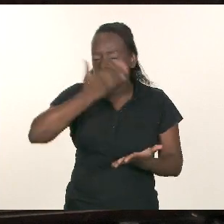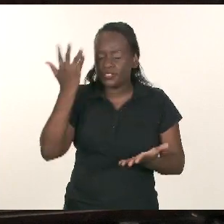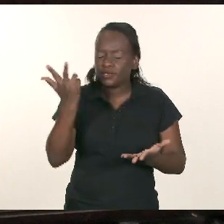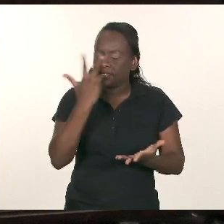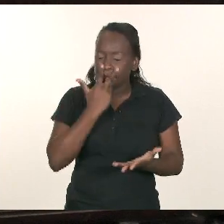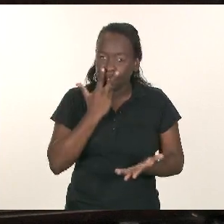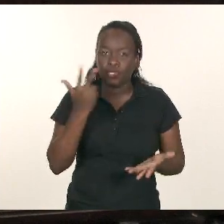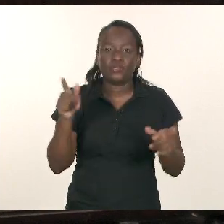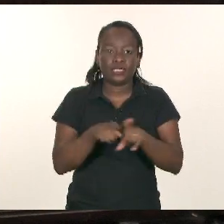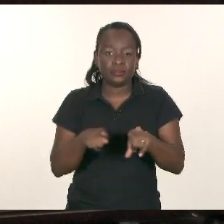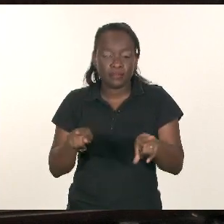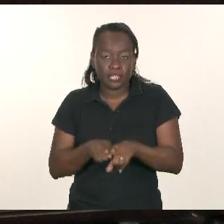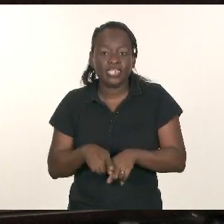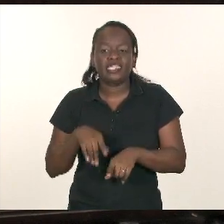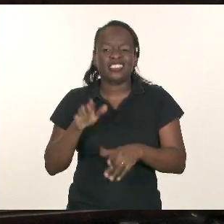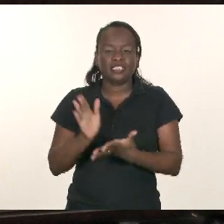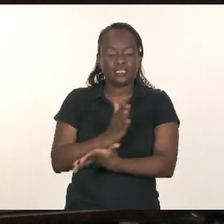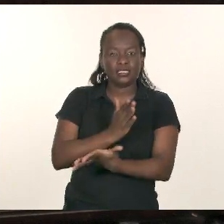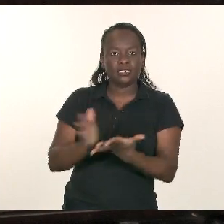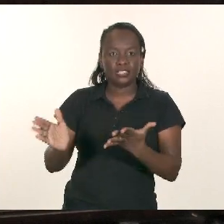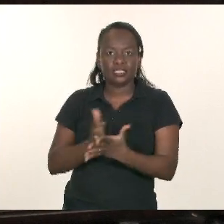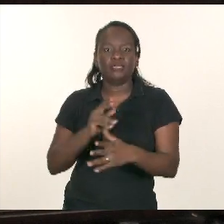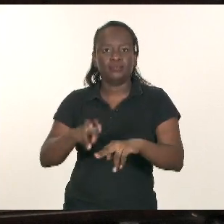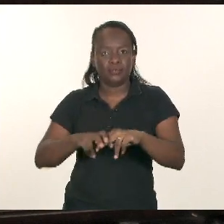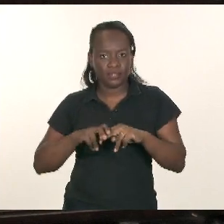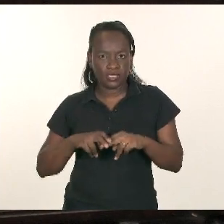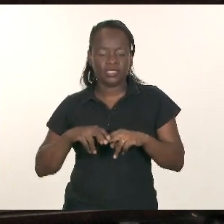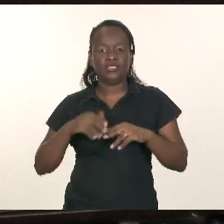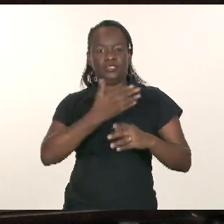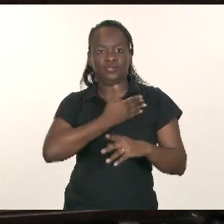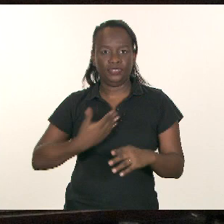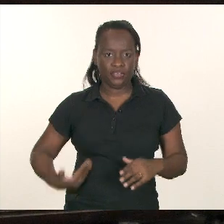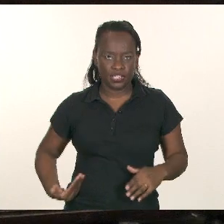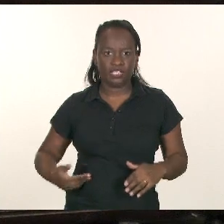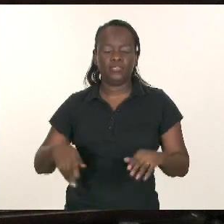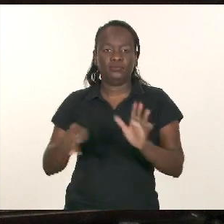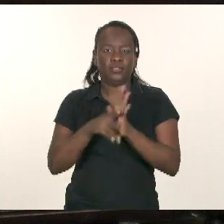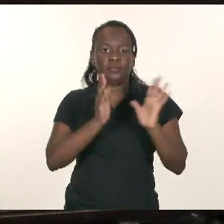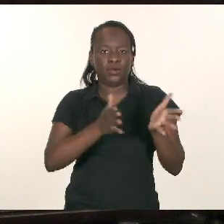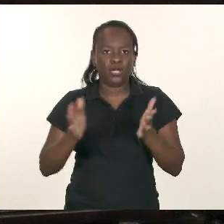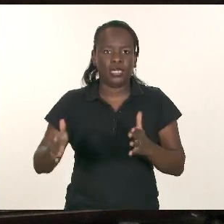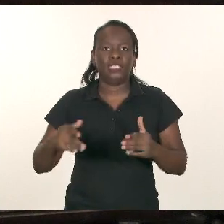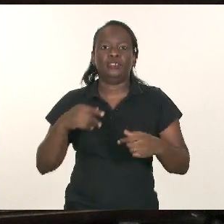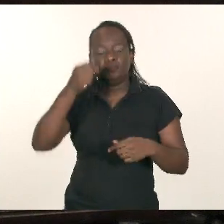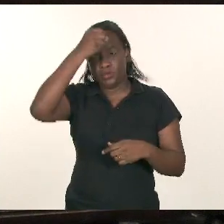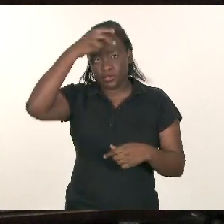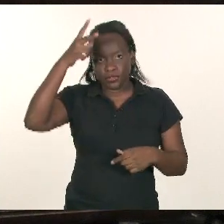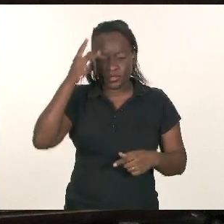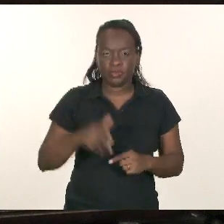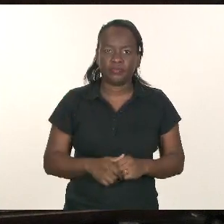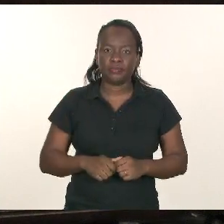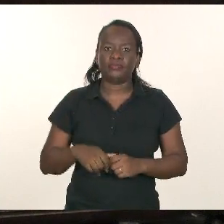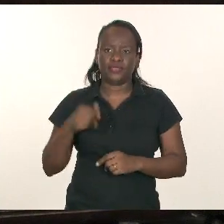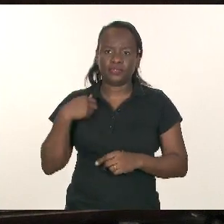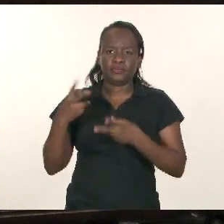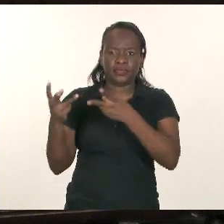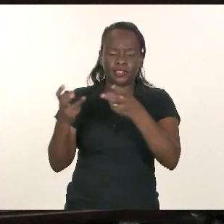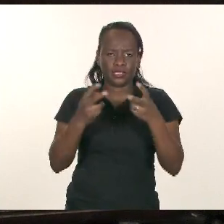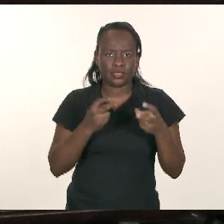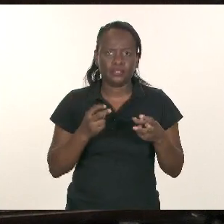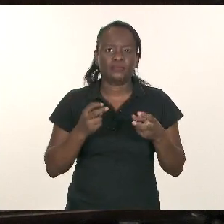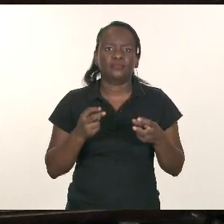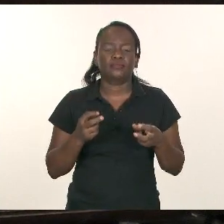uma cegueira também seletiva por parte das autoridades da ordem pública municipal. Eu percebo